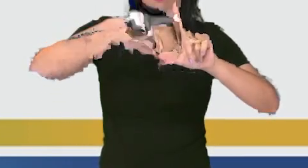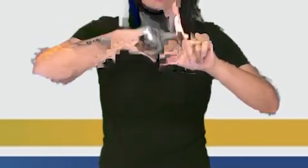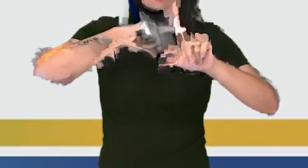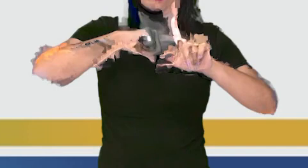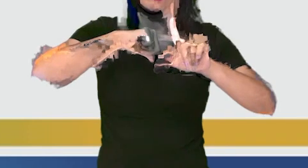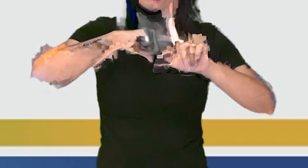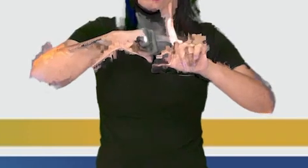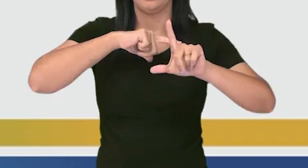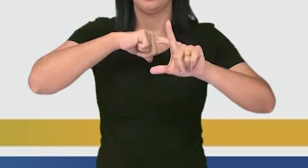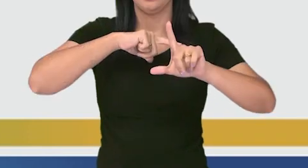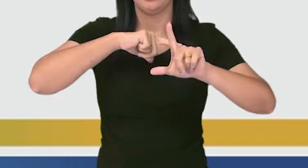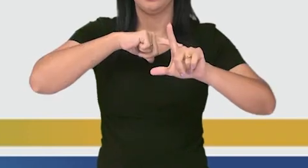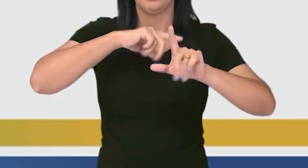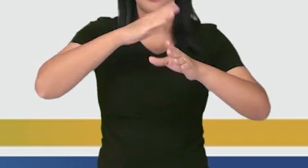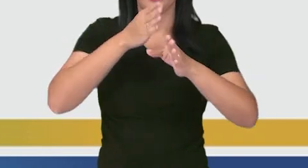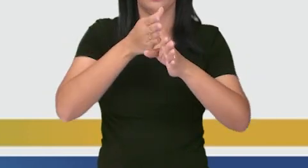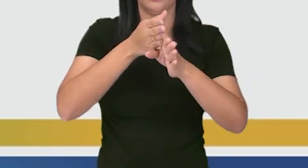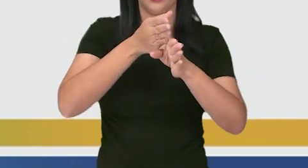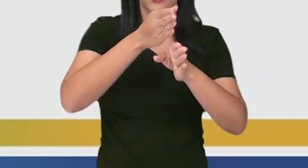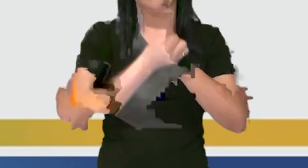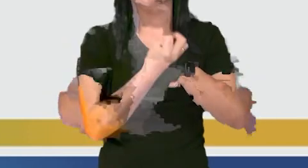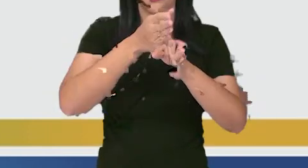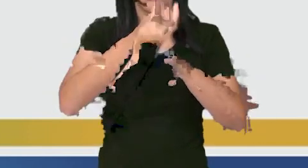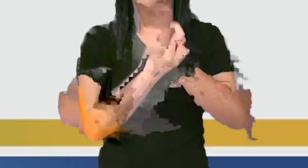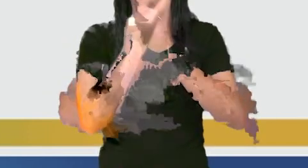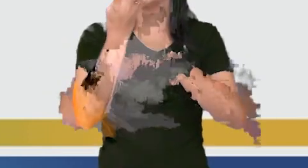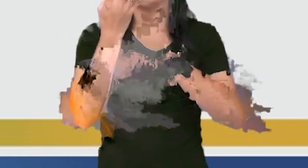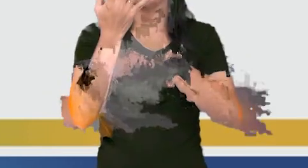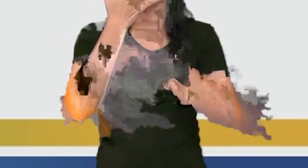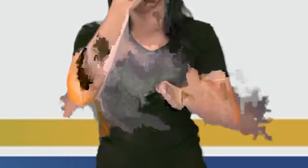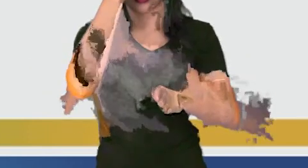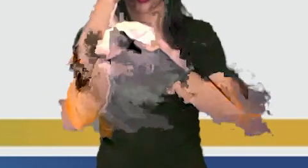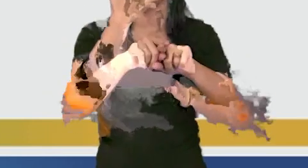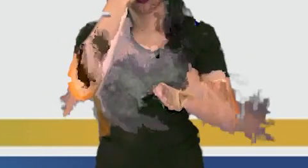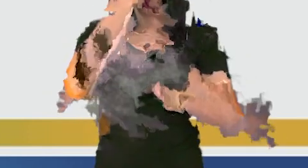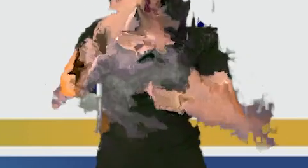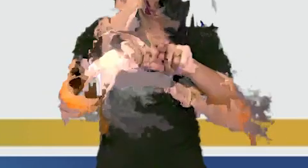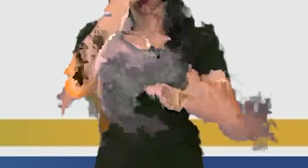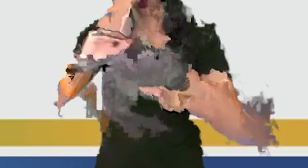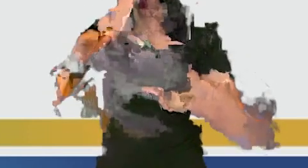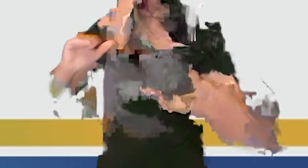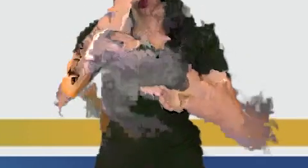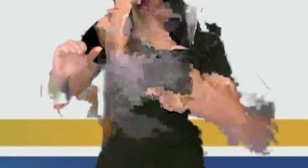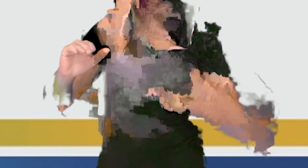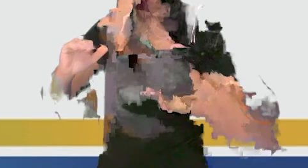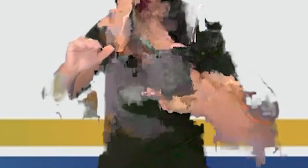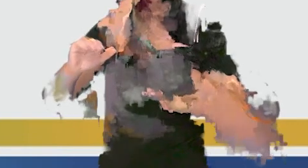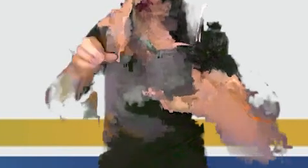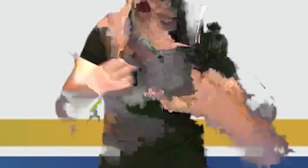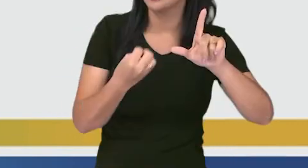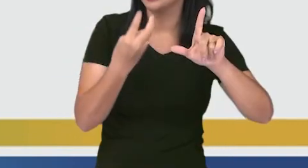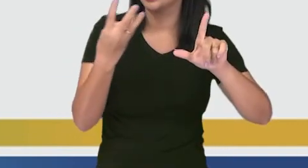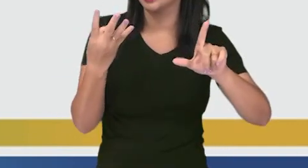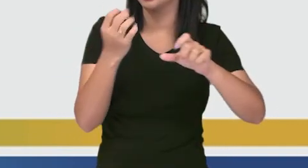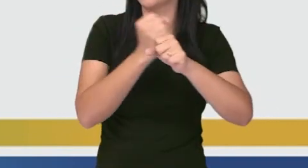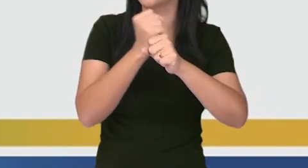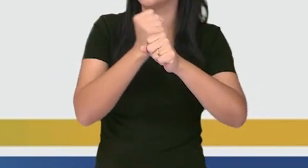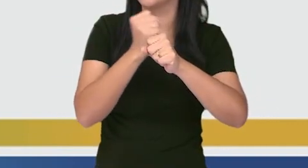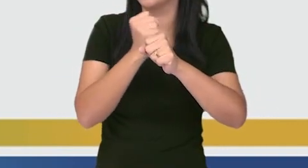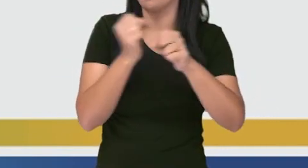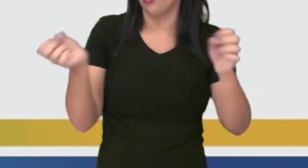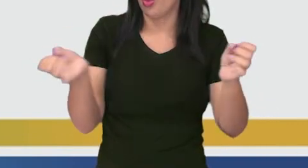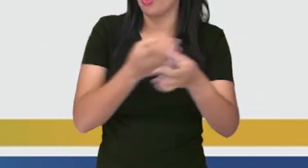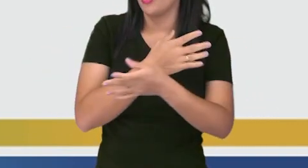linha vertical eu tô dizendo os números de funcionários tá a linha vertical e na minha linha horizontal o número de